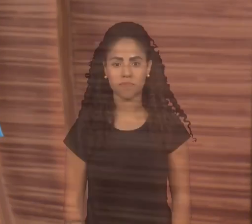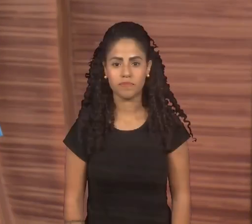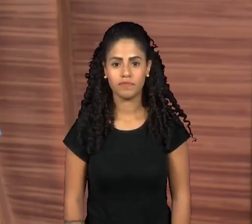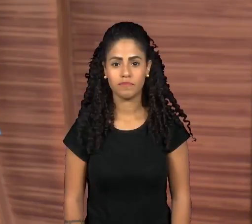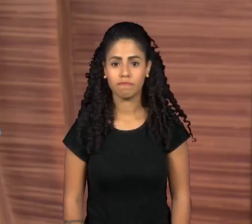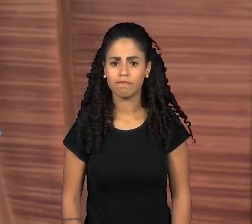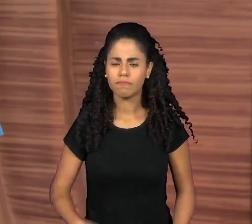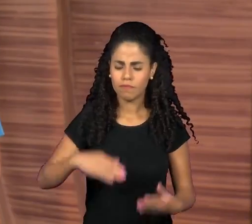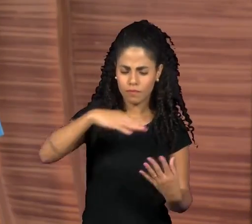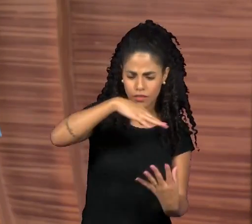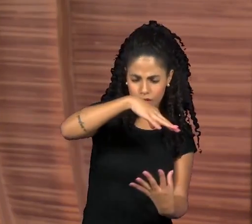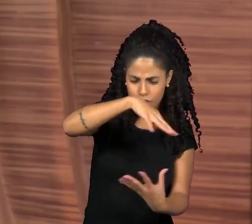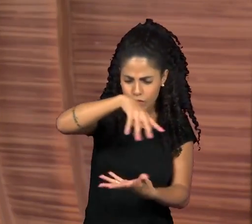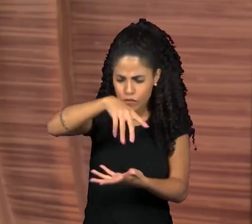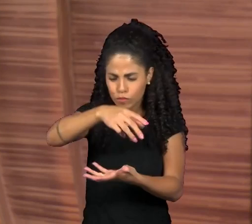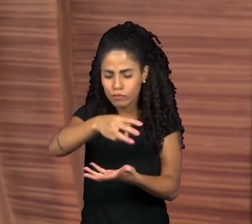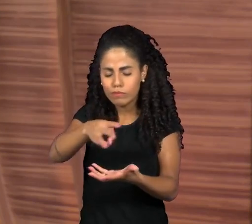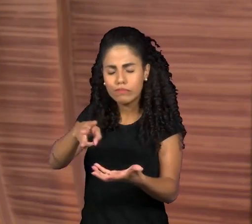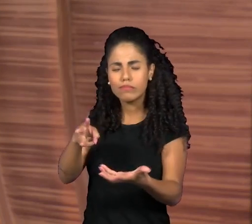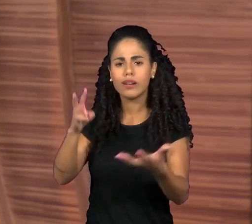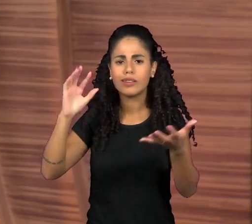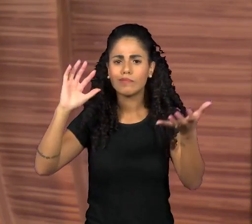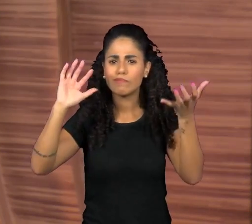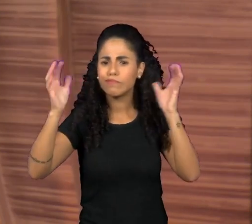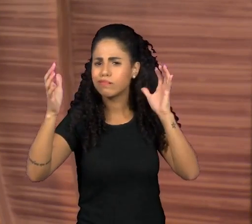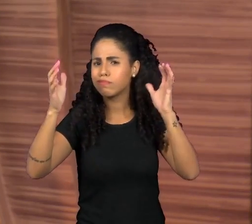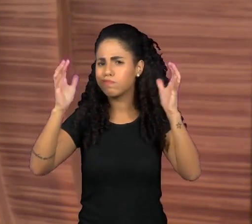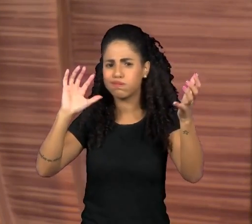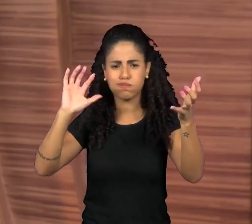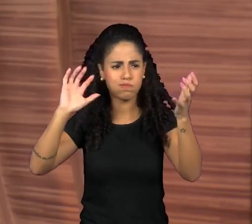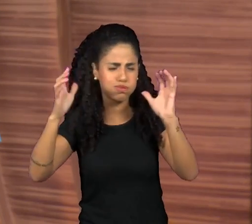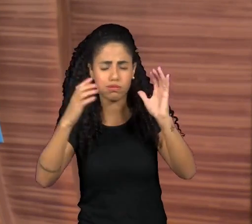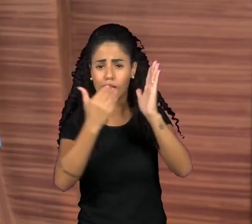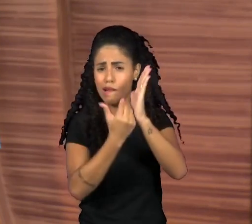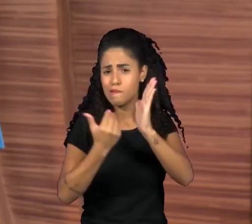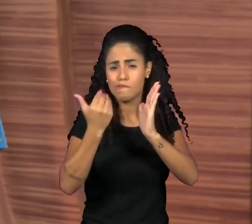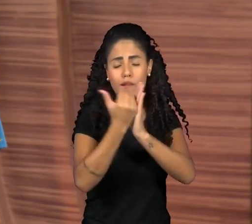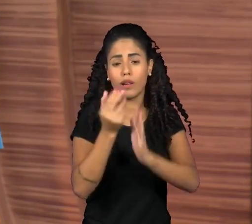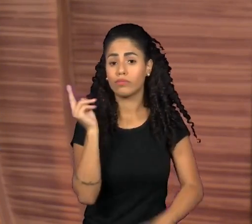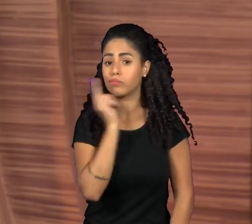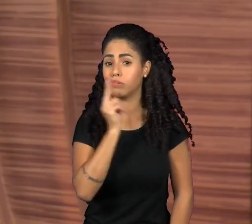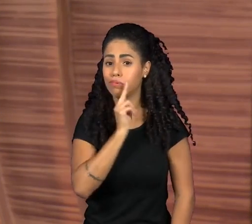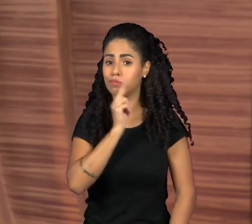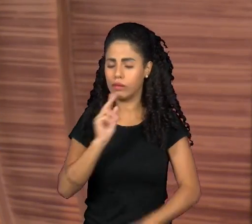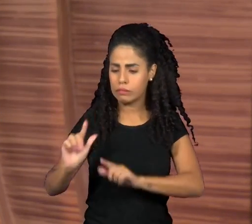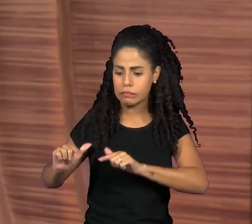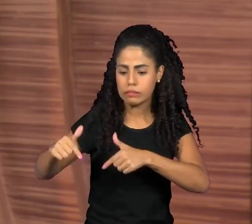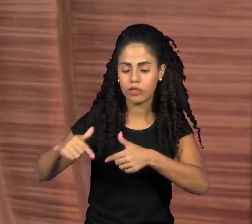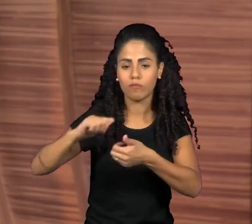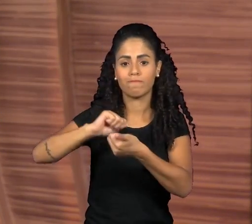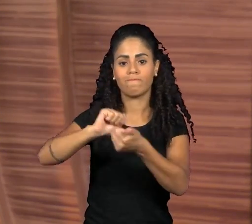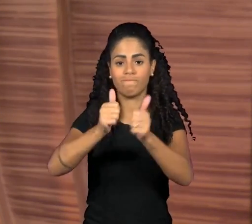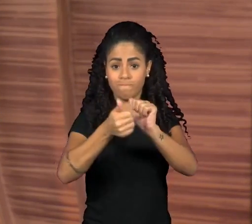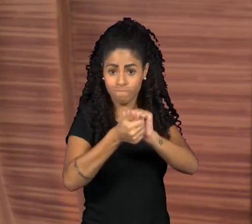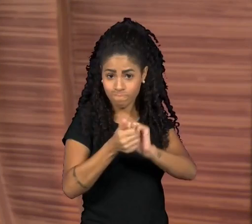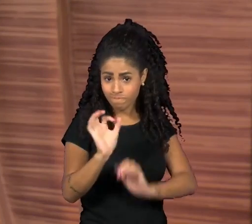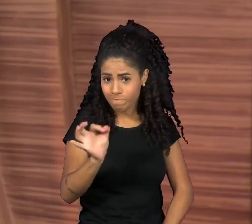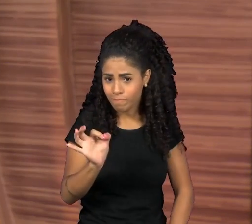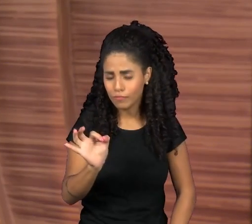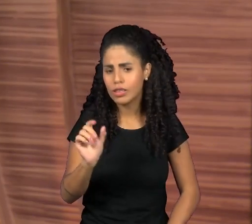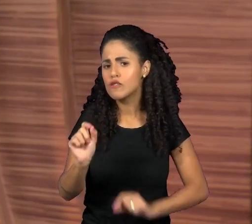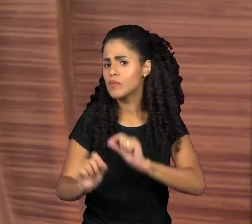O planeta enfrenta eventos climáticos extremos que exigem medidas urgentes de adaptação climática. Entre